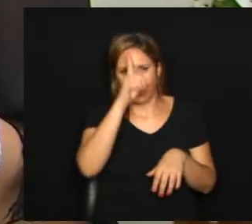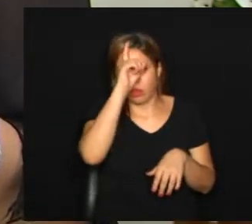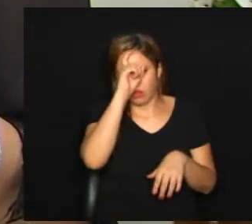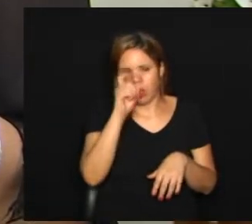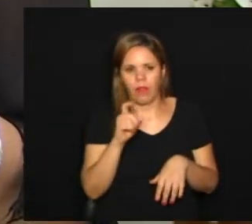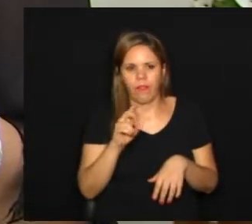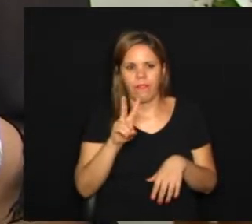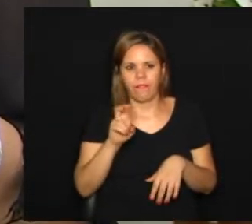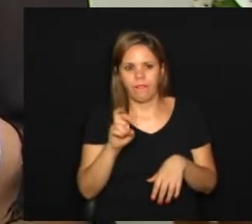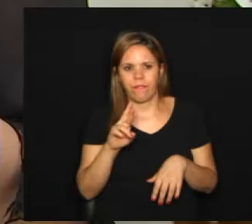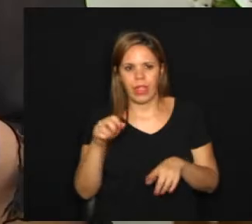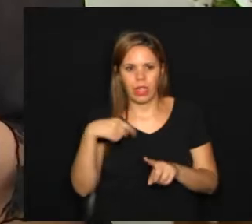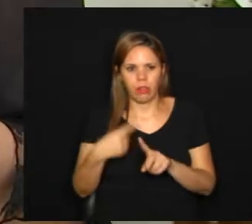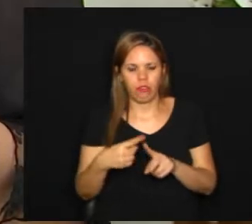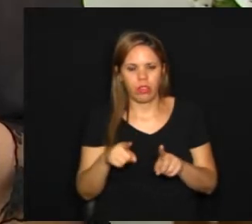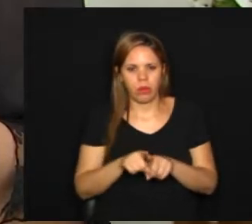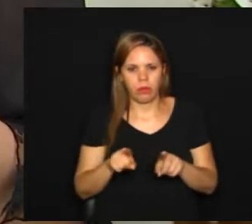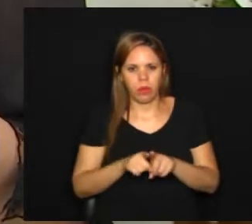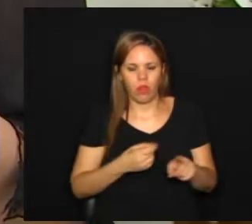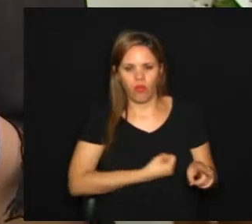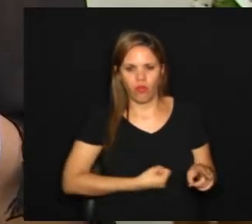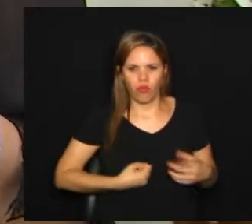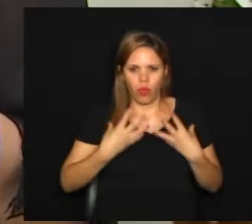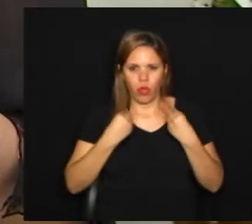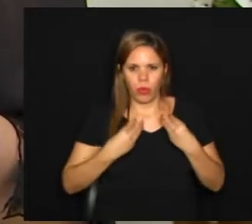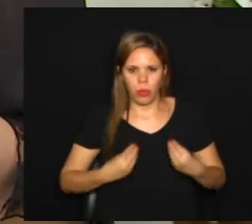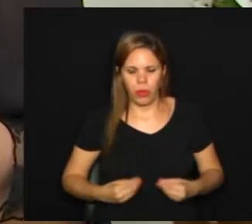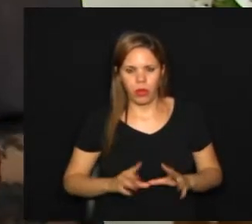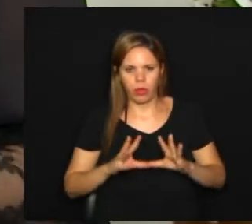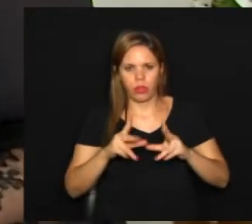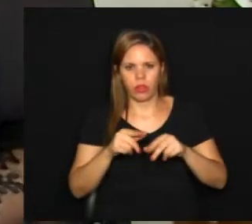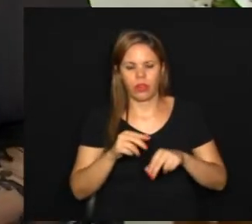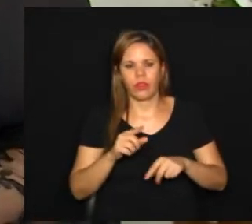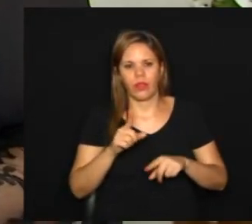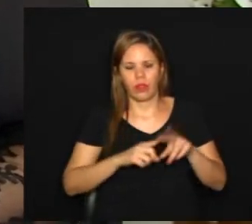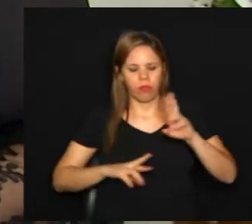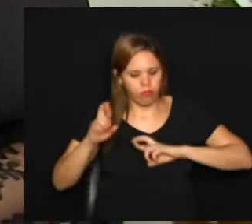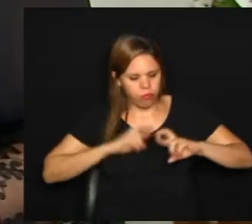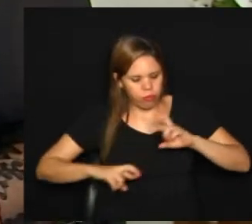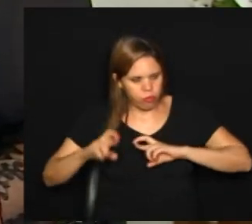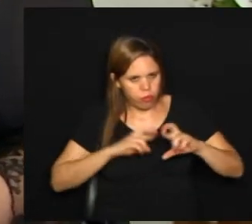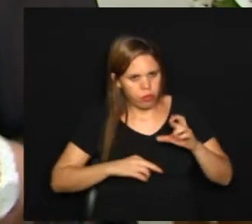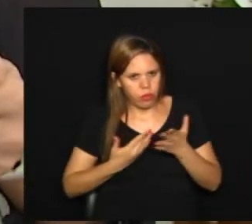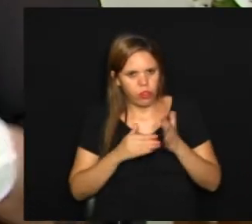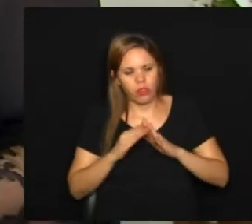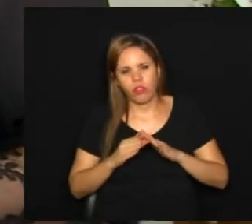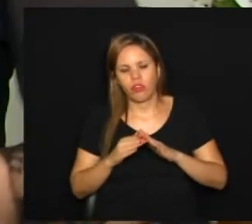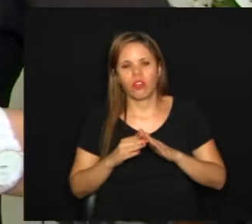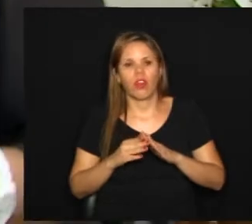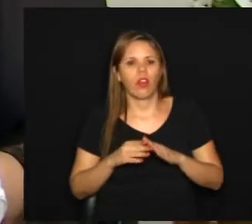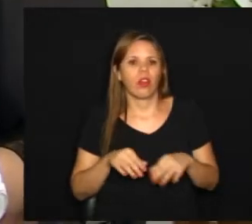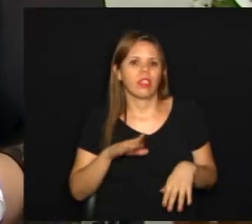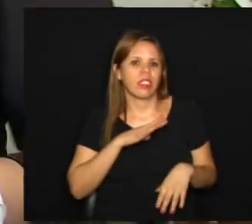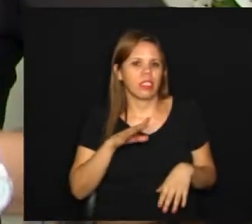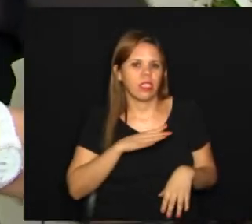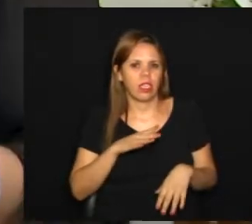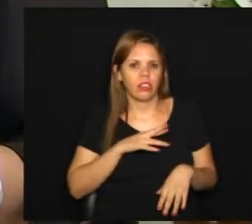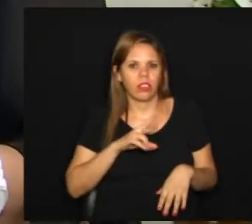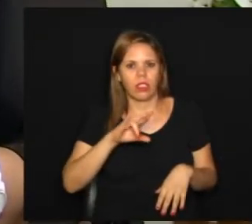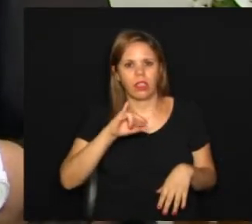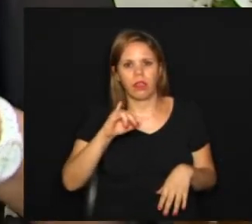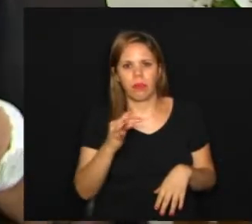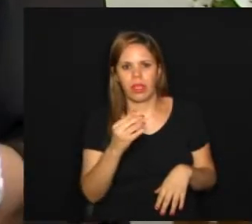lado da doutora Juliana Sander Sugita. Ela é angiologista e cirurgiã vascular, integrante do corpo clínico e do ambulatório